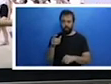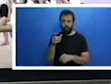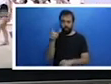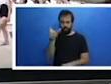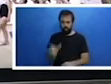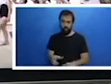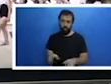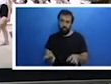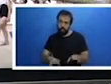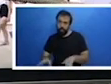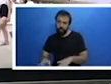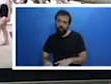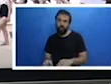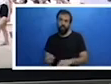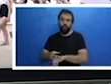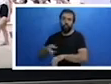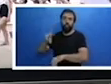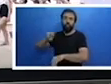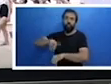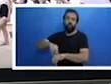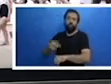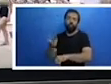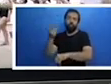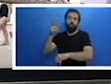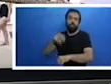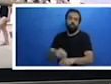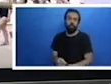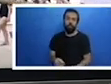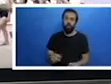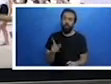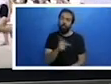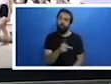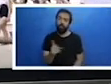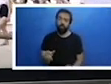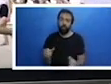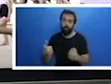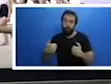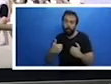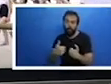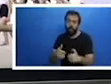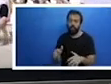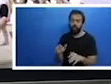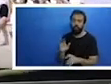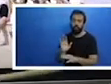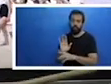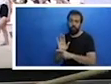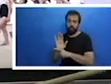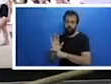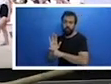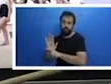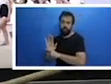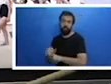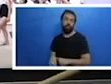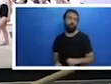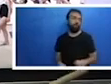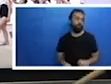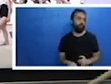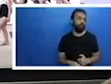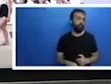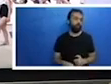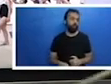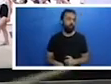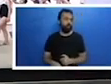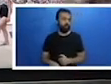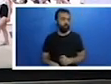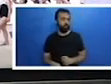queda. Nos Jogos Olímpicos, a ginástica é dividida em 2 modalidades. Então, nas competições olímpicas, né, existem 2 tipos de ginástica, que